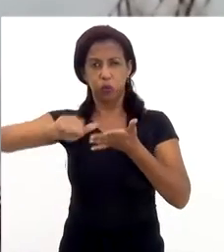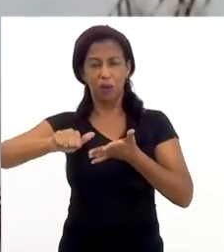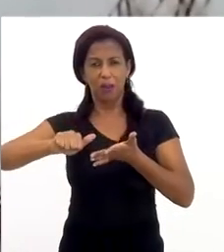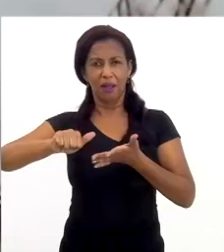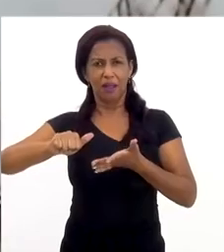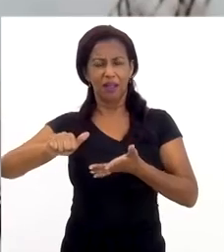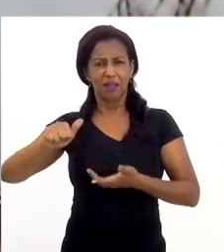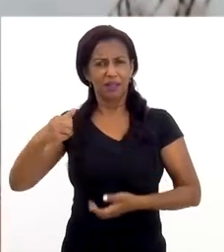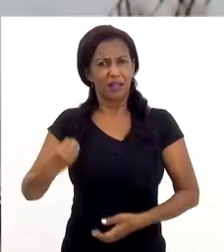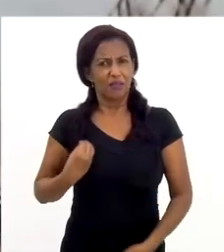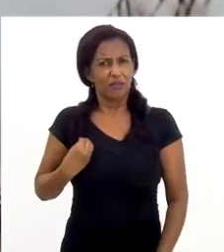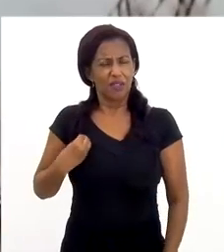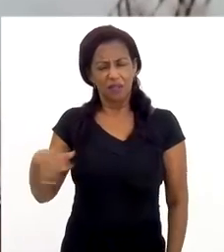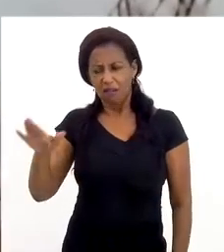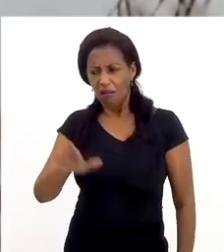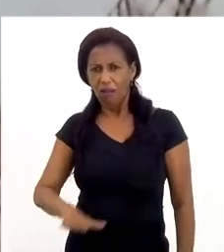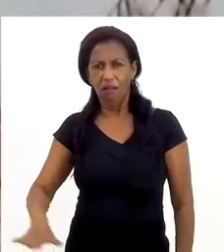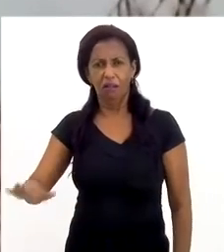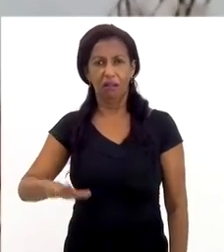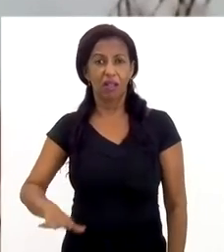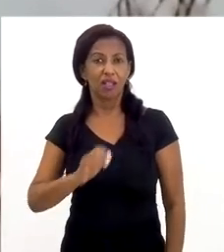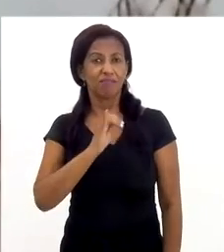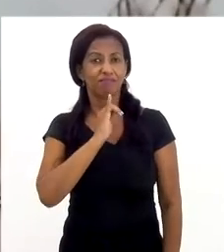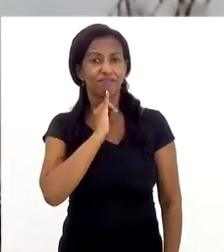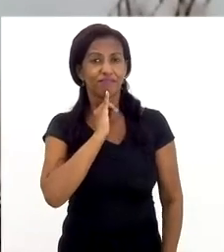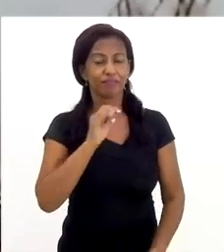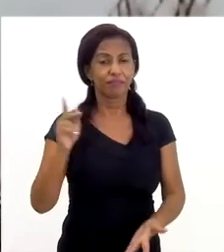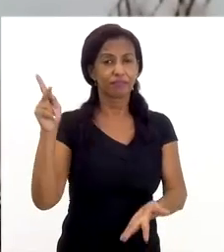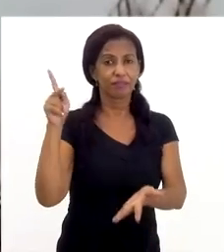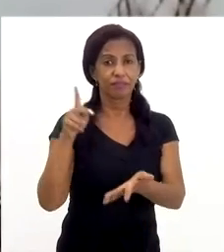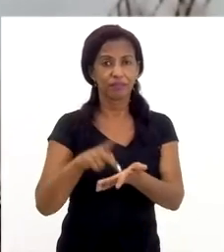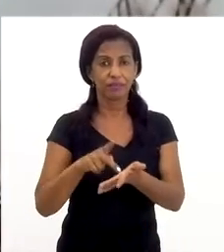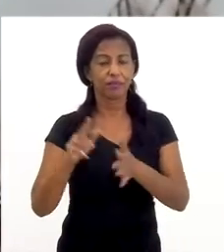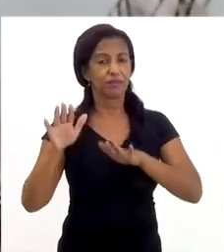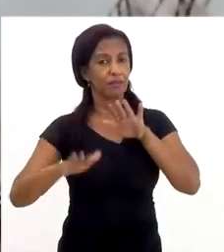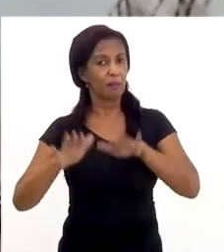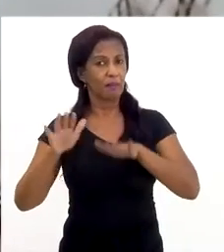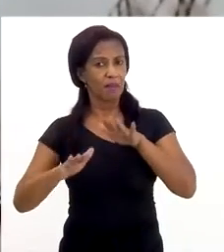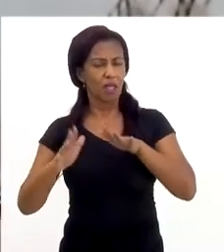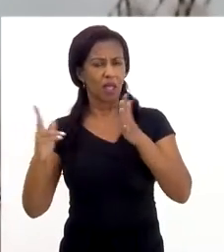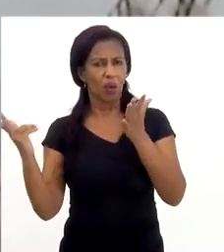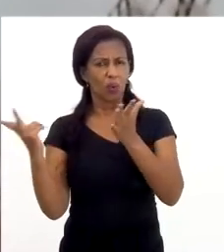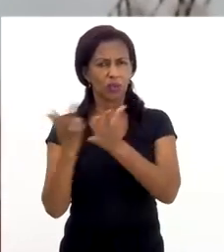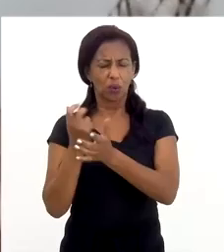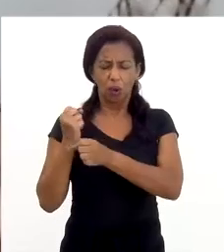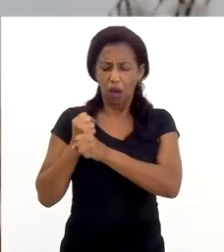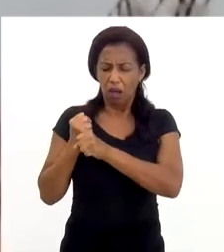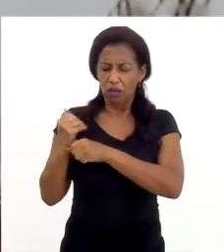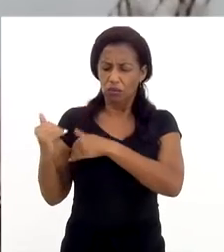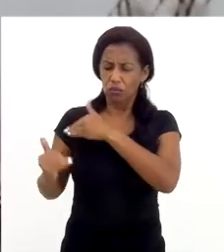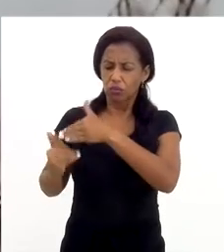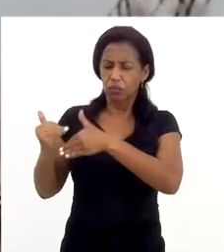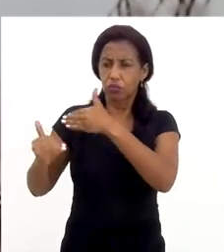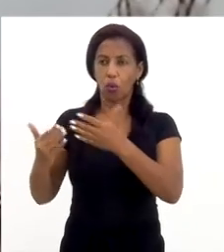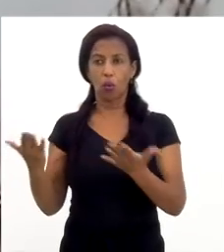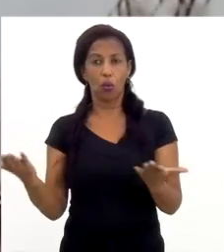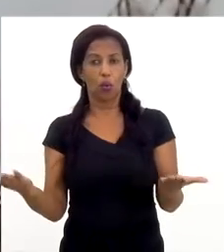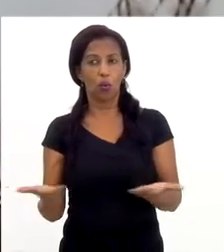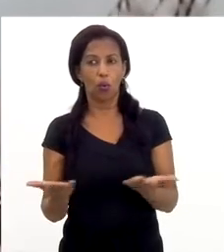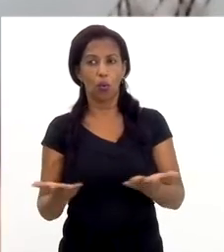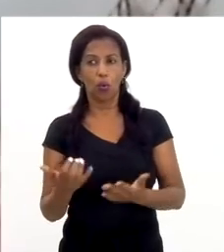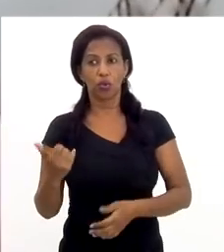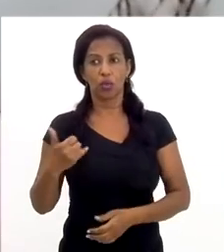e ladrões da Infância e essa infelizmente a realidade e Embora tenha passado tantos anos